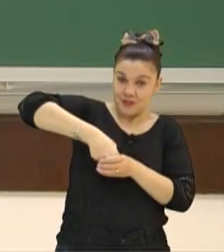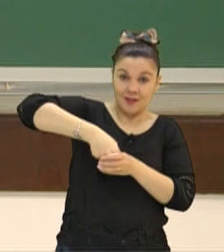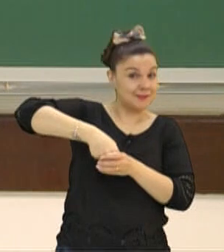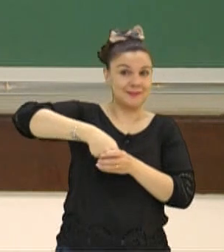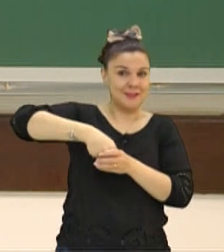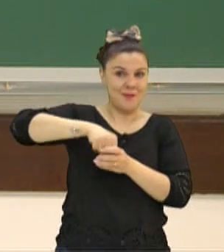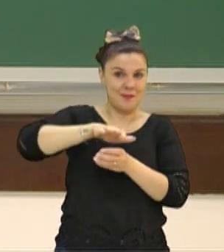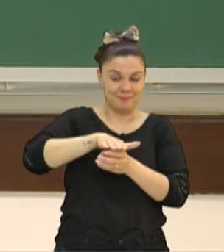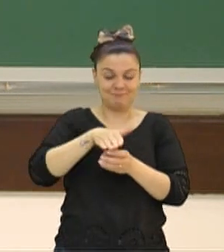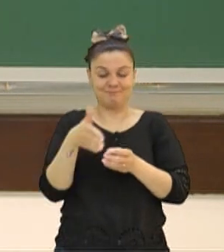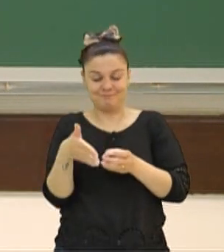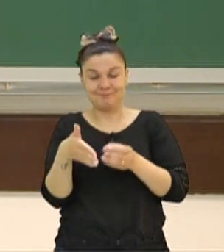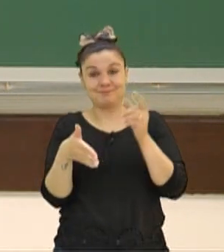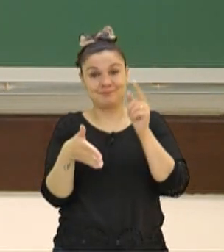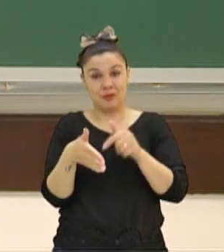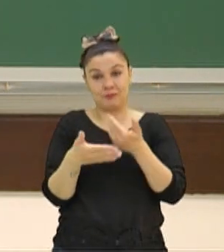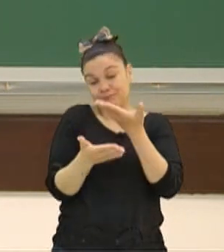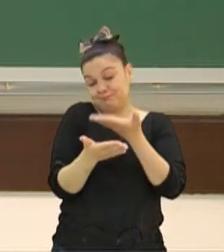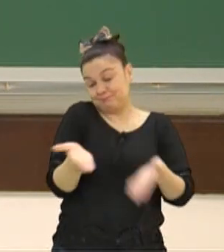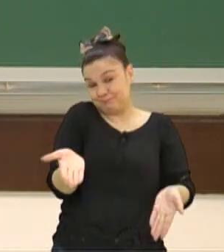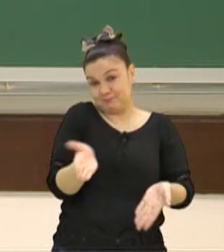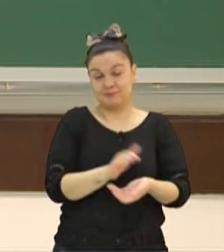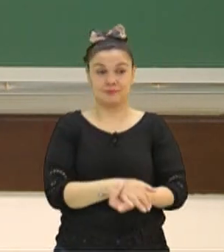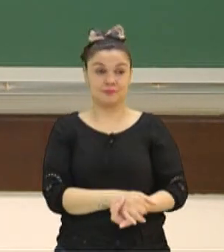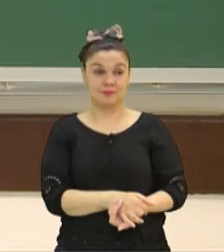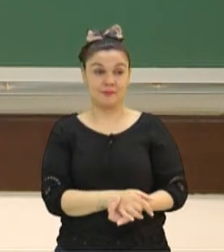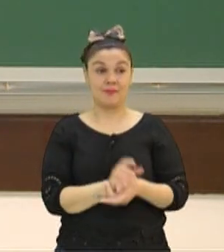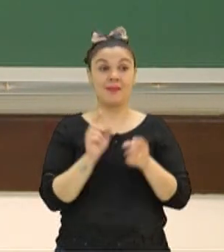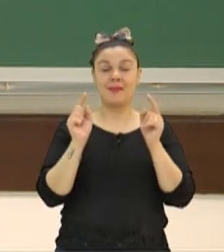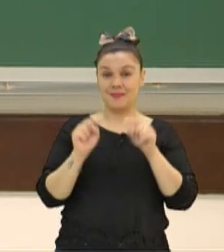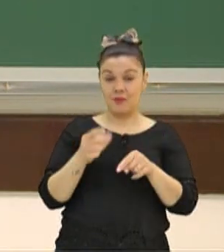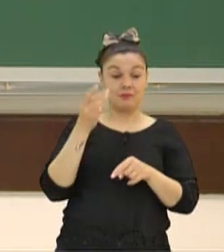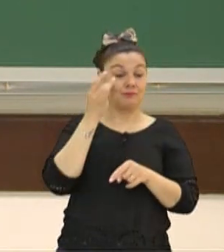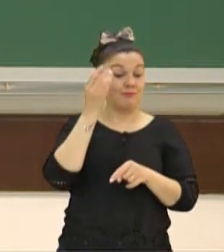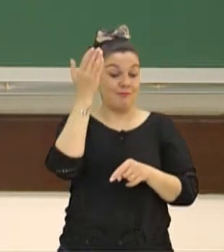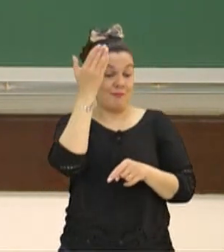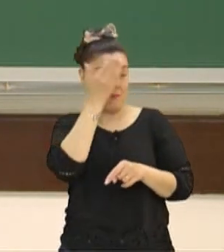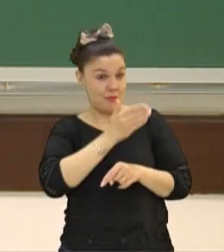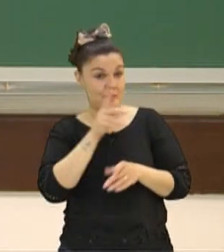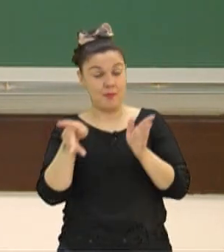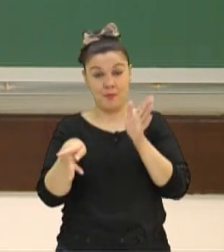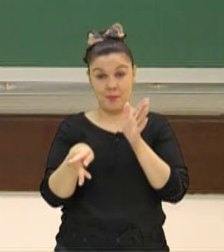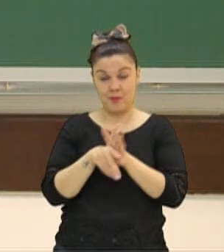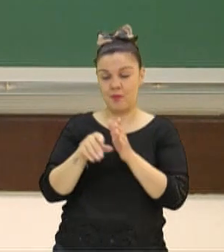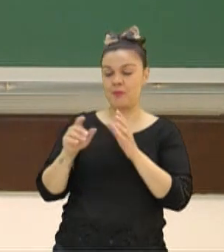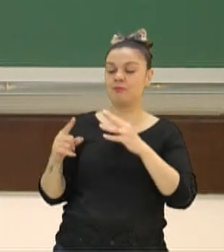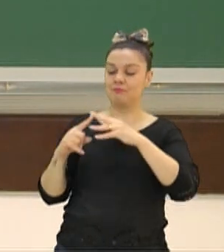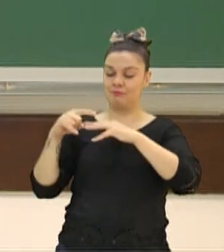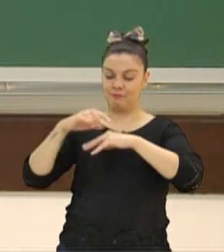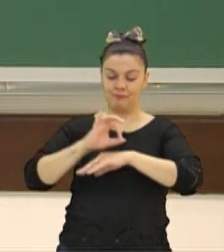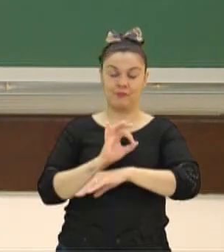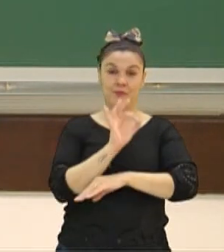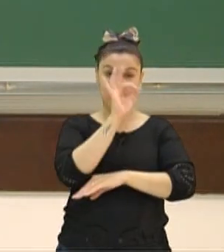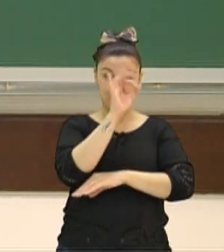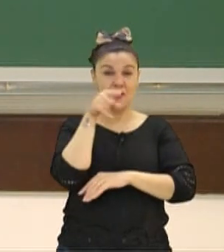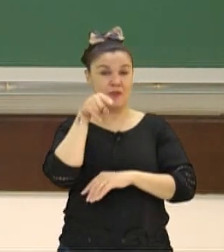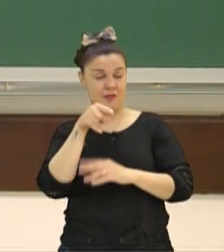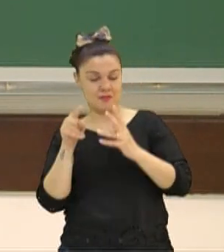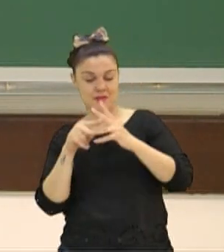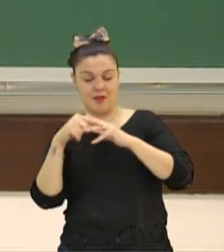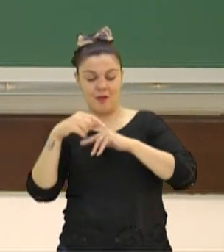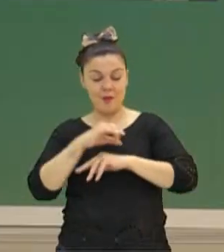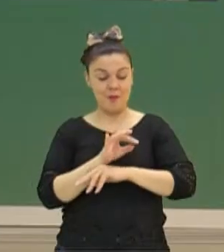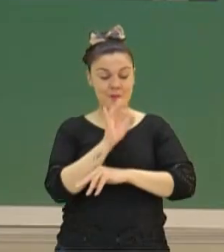aí a teoria dele acabou indo por terra. E aí a gente consegue comprovar a teoria da biogênese, que era